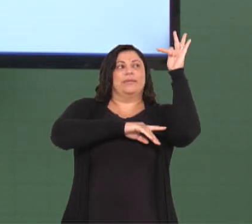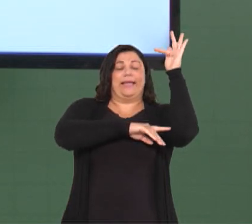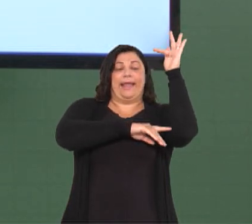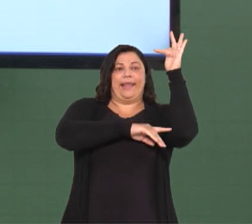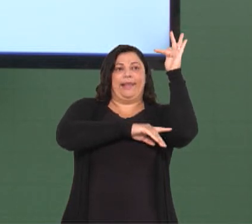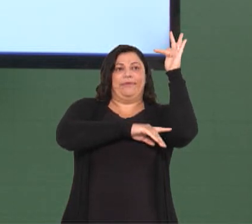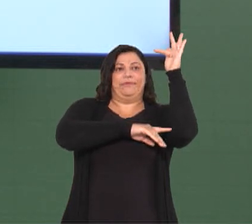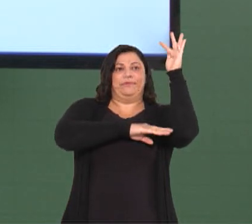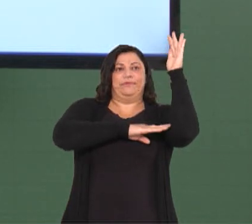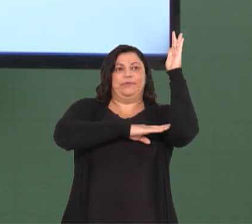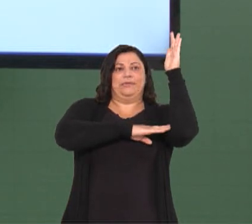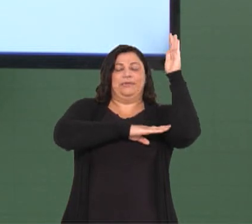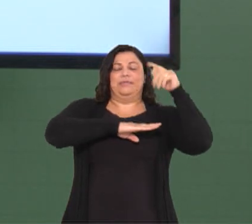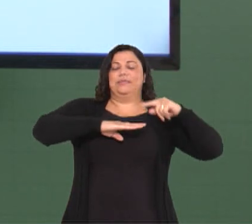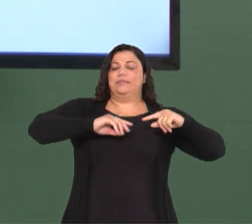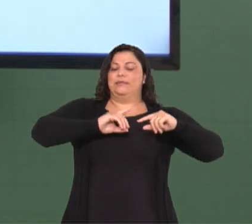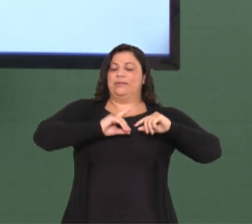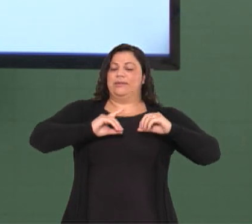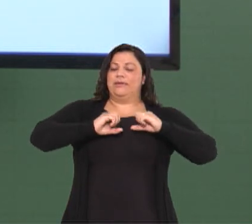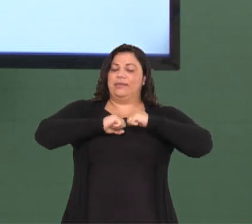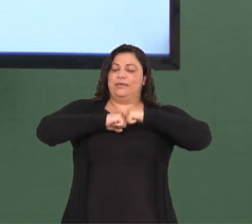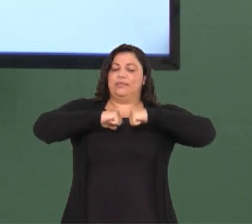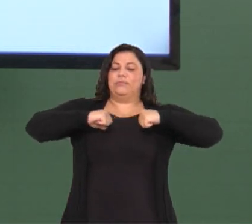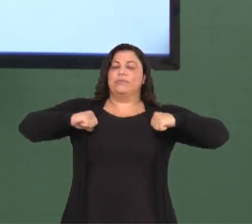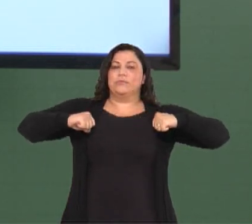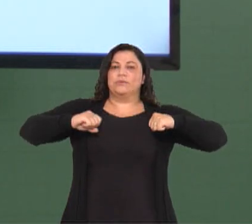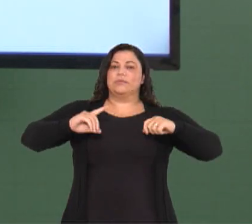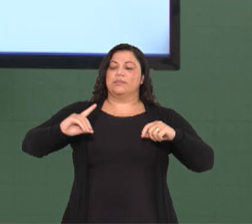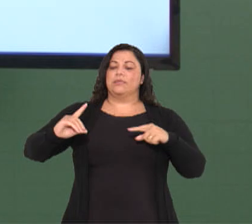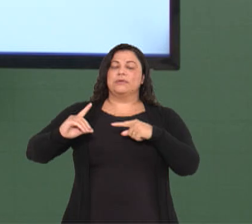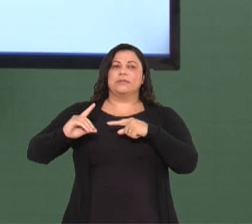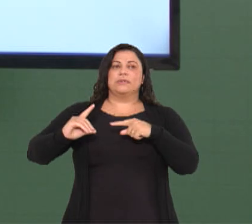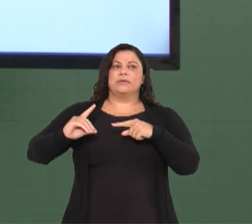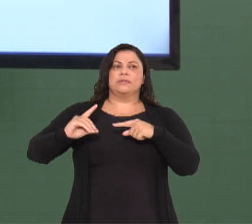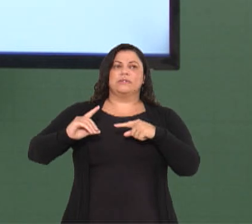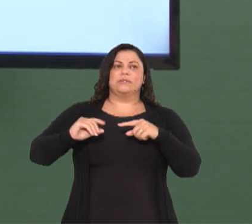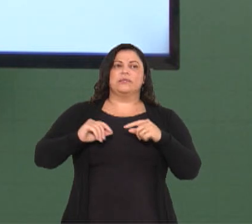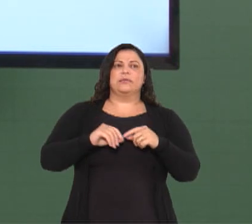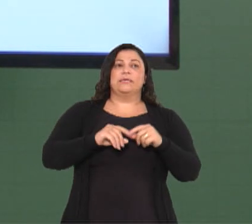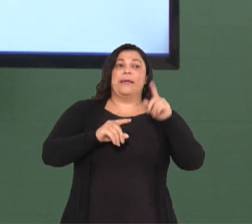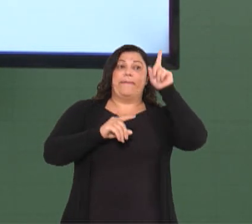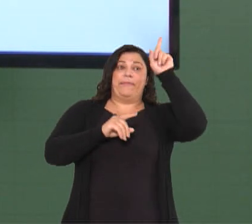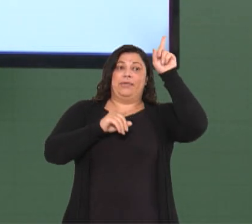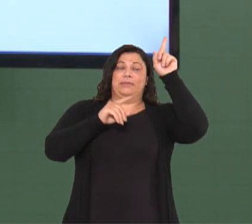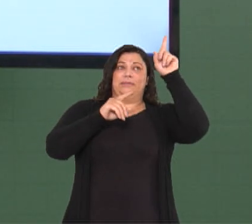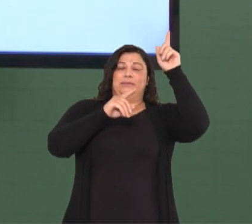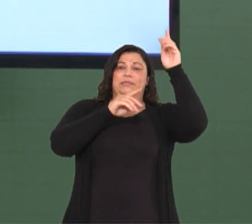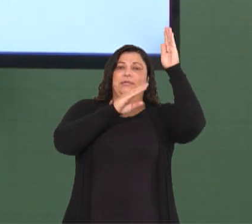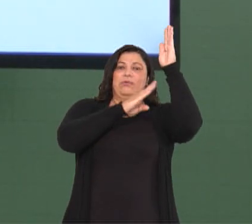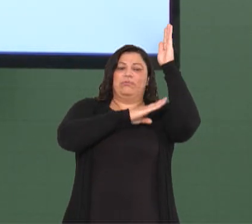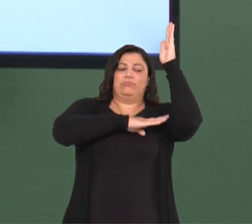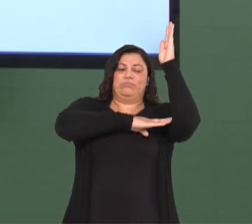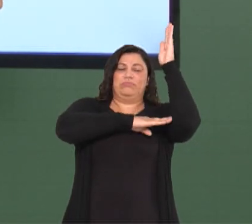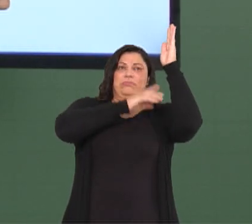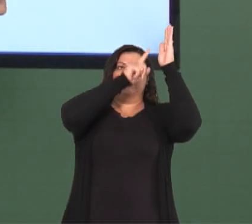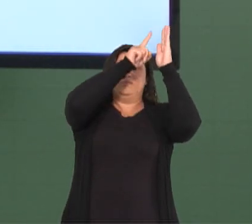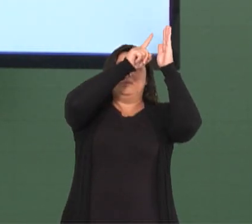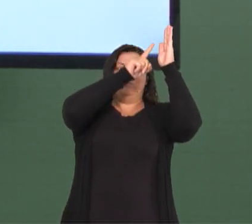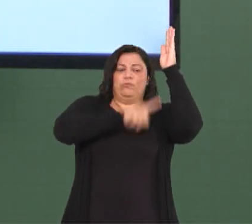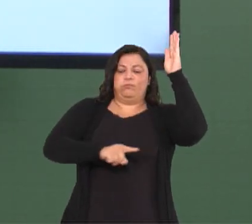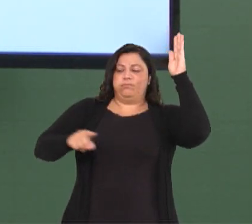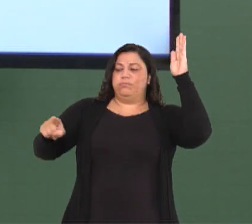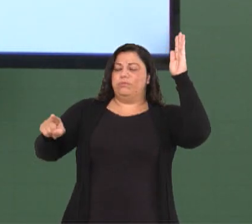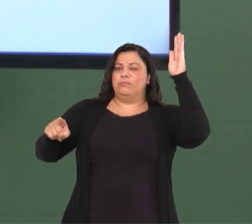cargas elétricas. E aí percebe que ocorre uma queda brusca da força com o aumento